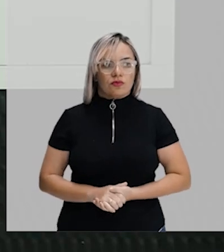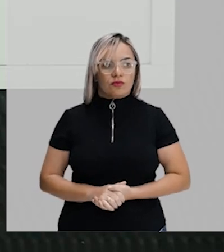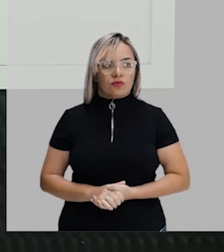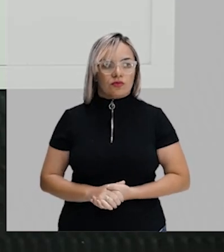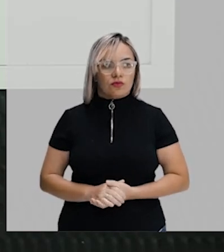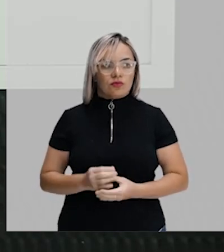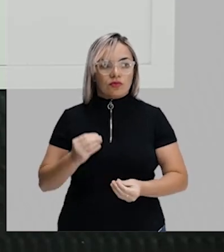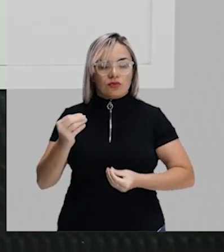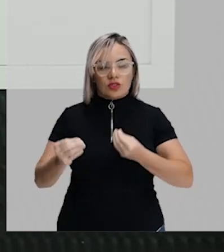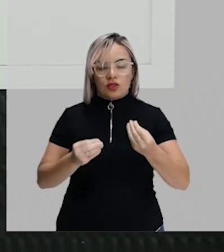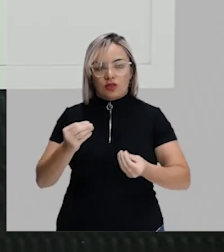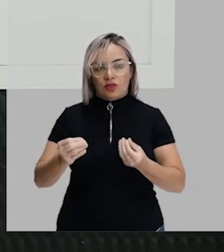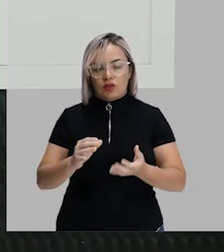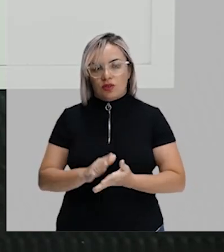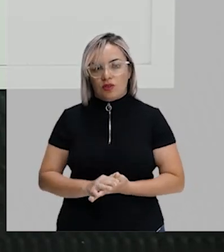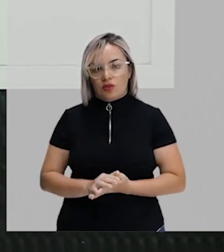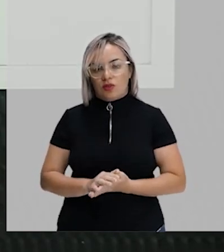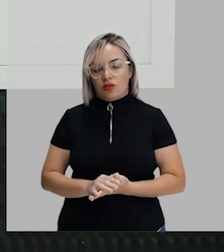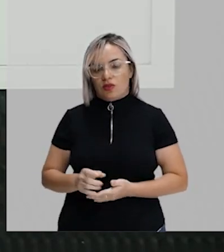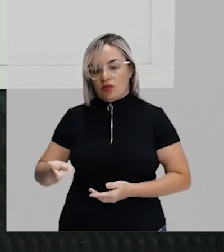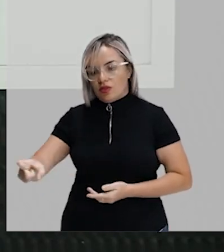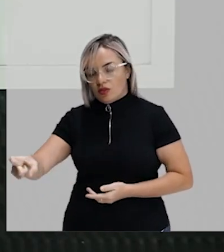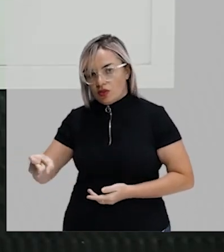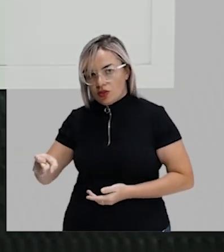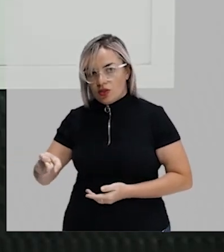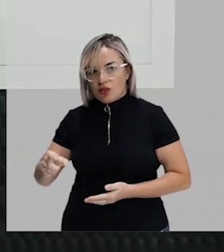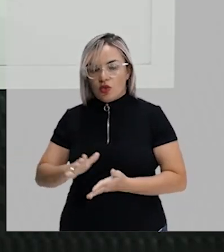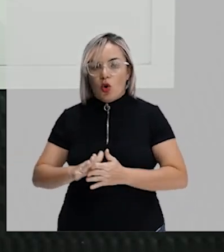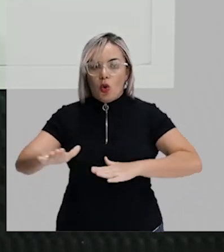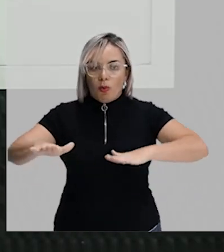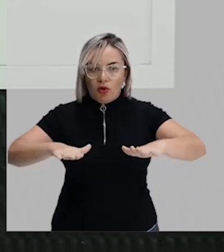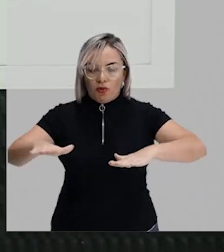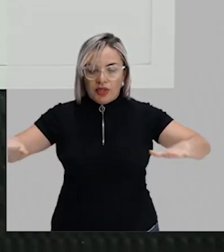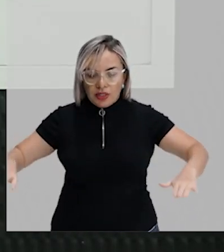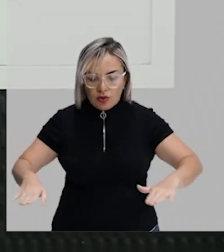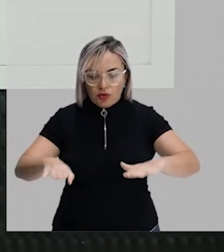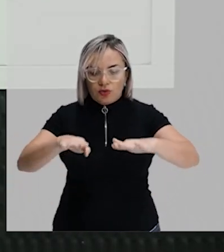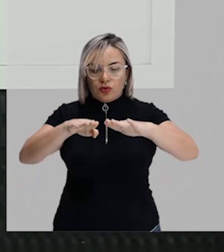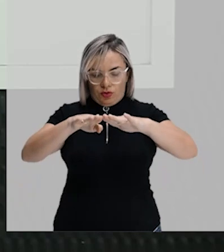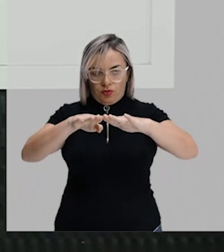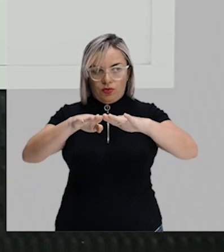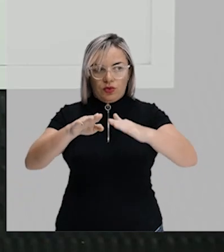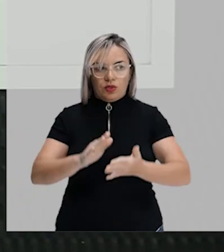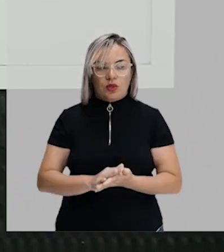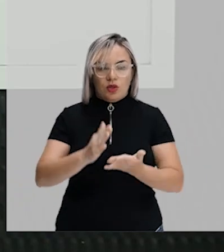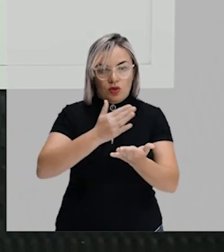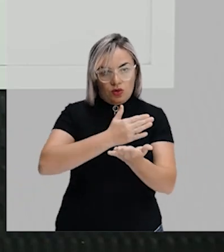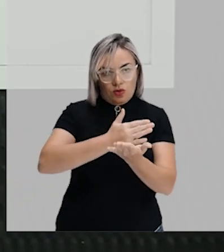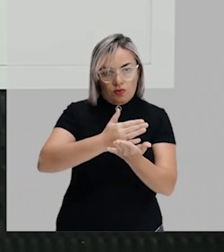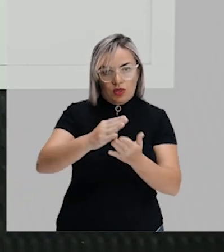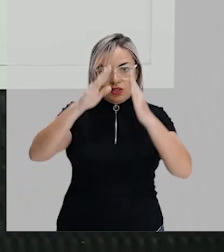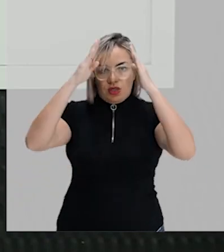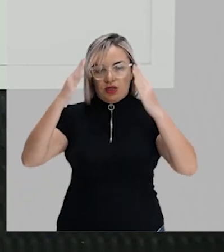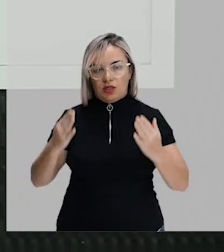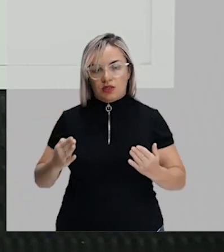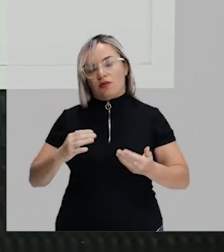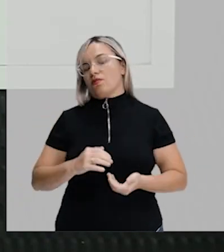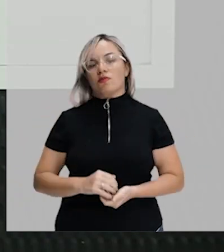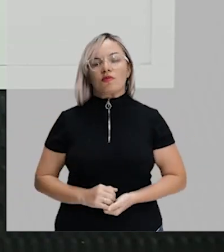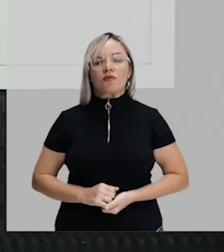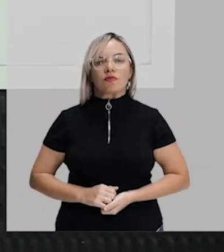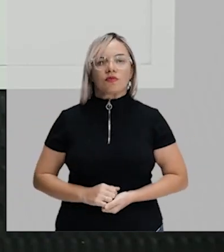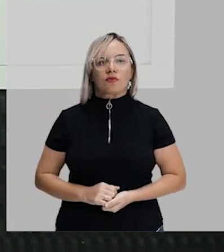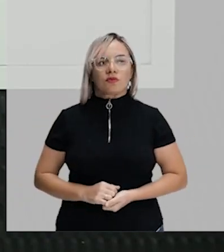como para x é movimento uniforme, né? Então vamos começar a analisar aqui, ó.